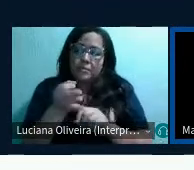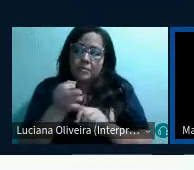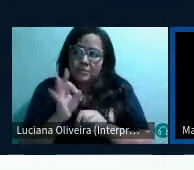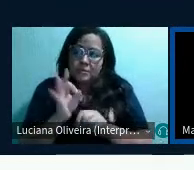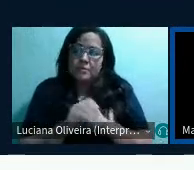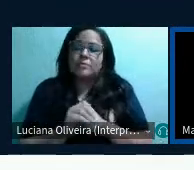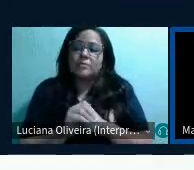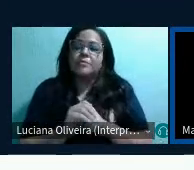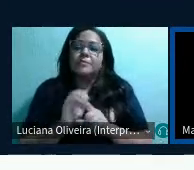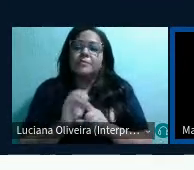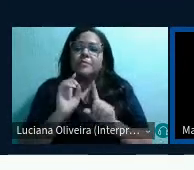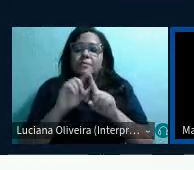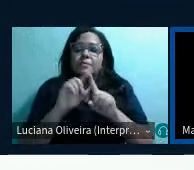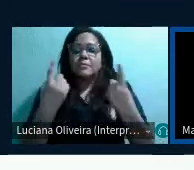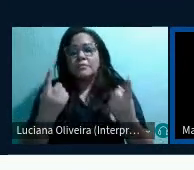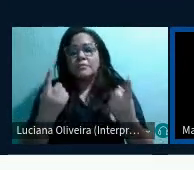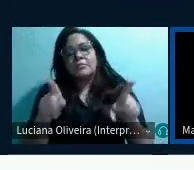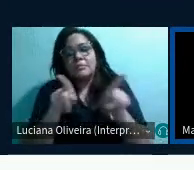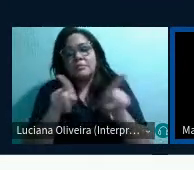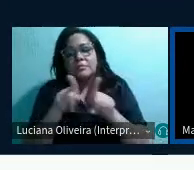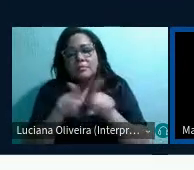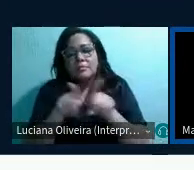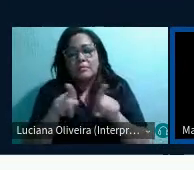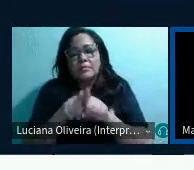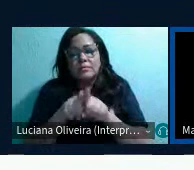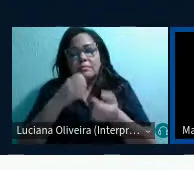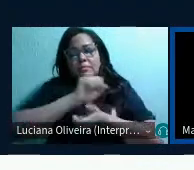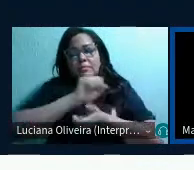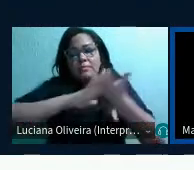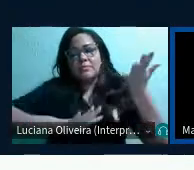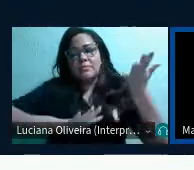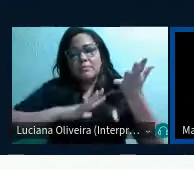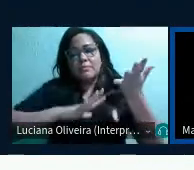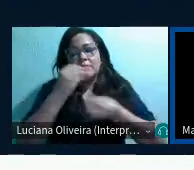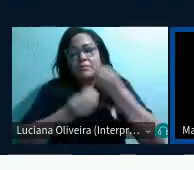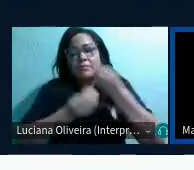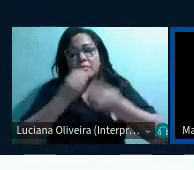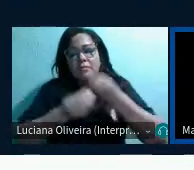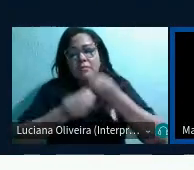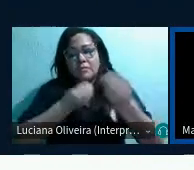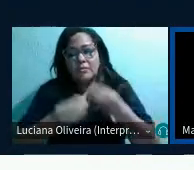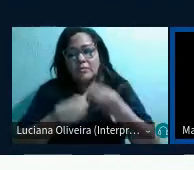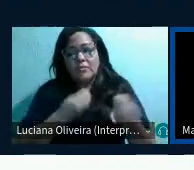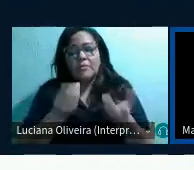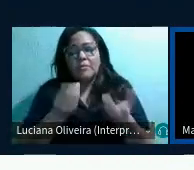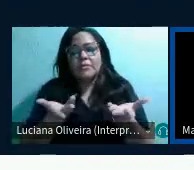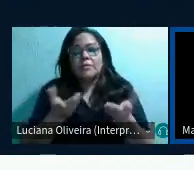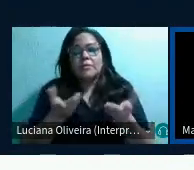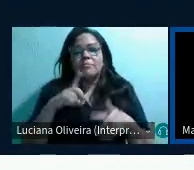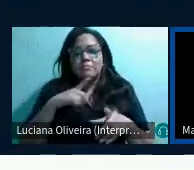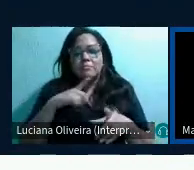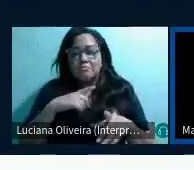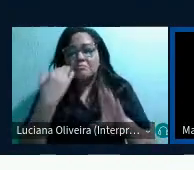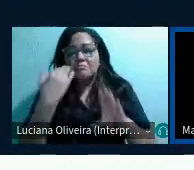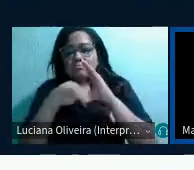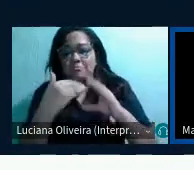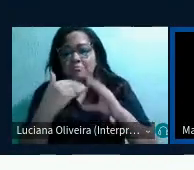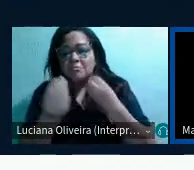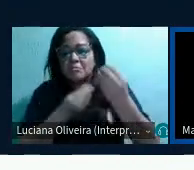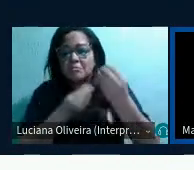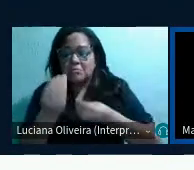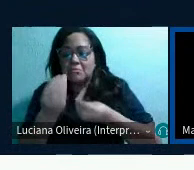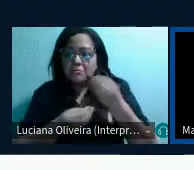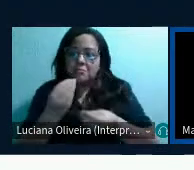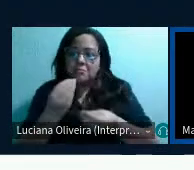da semana vai ser explicado no e-mail, como vai funcionar. Certinho? Então é isso. Boa sorte e